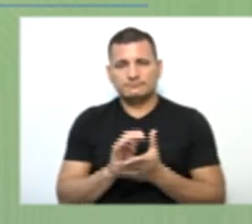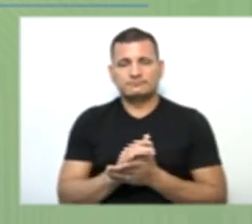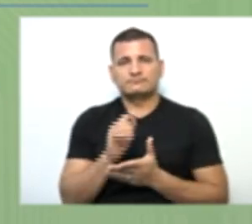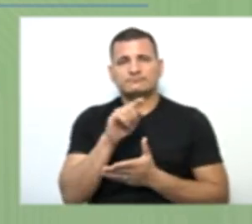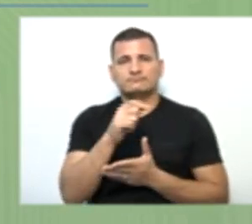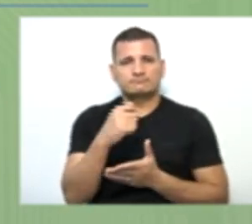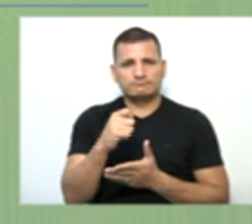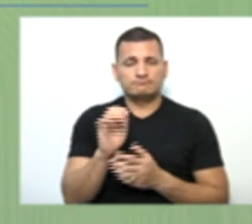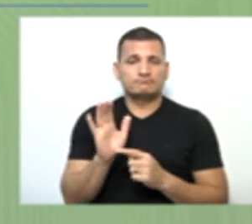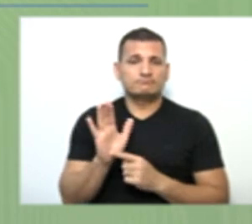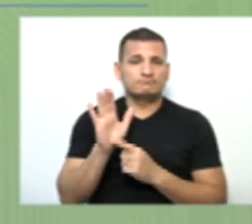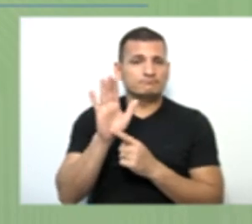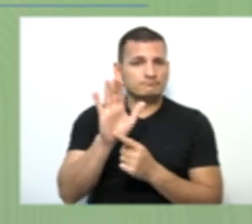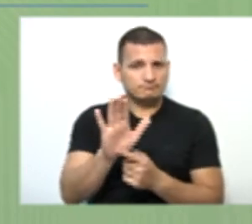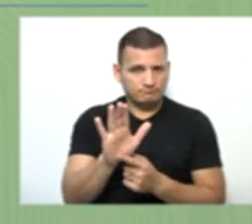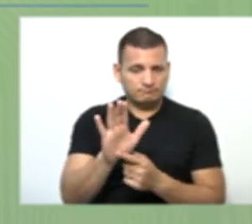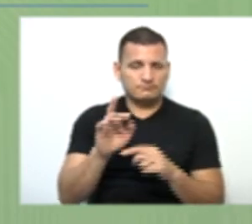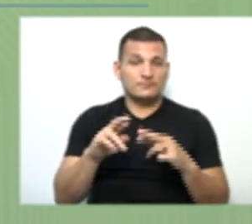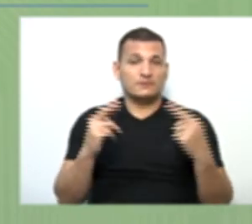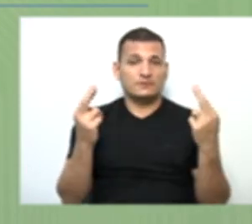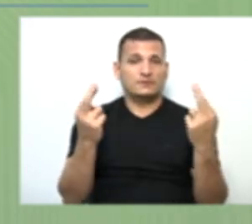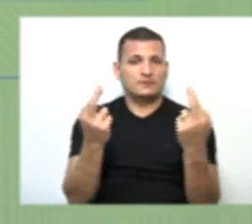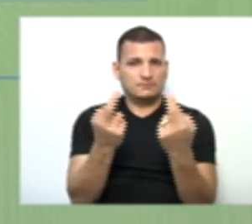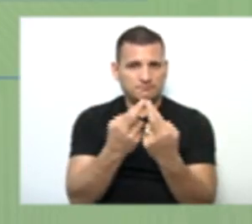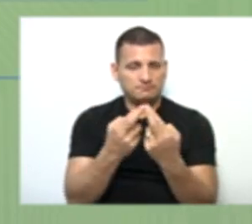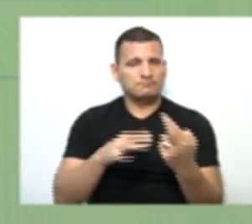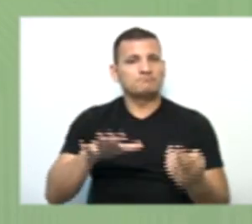ser demonstrado na Assembleia Geral.